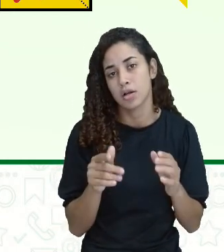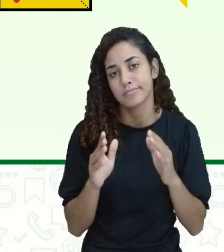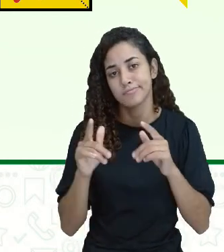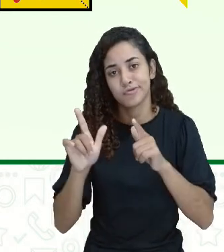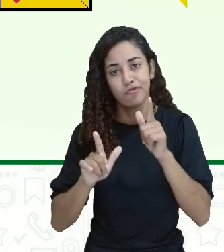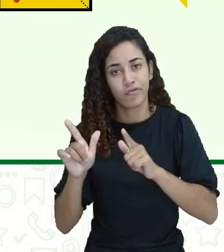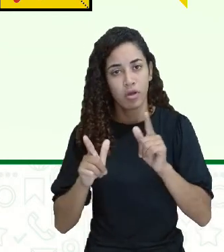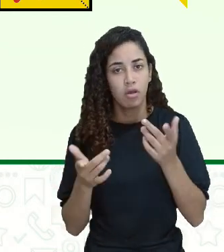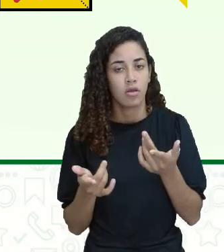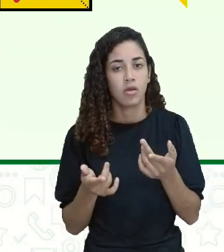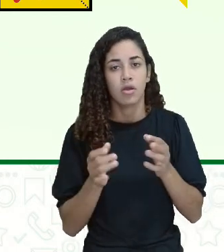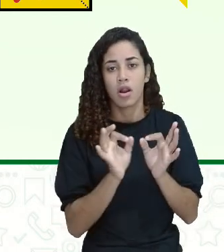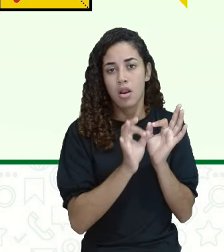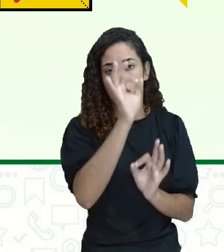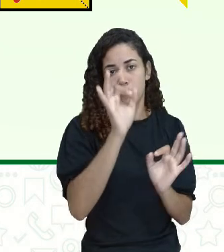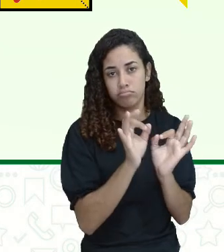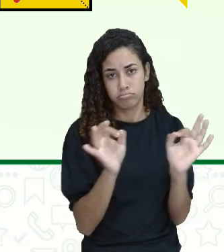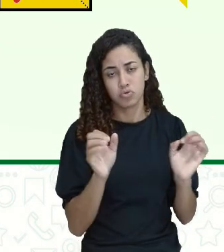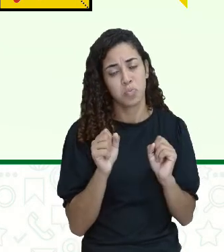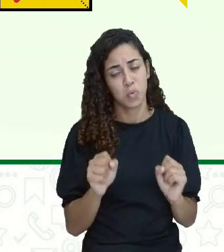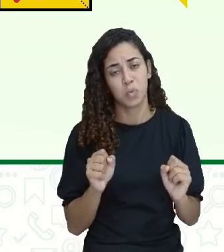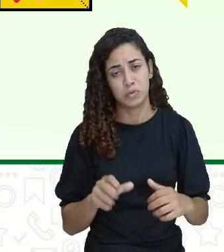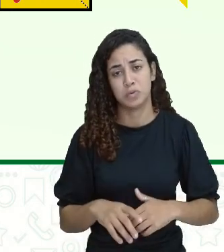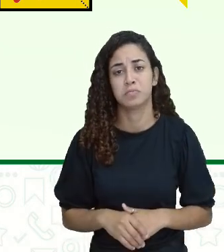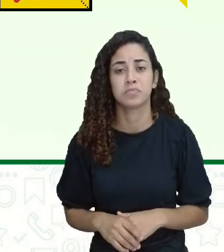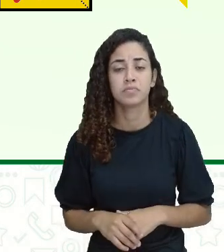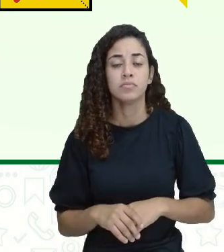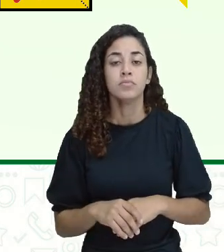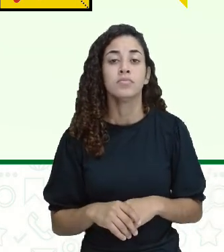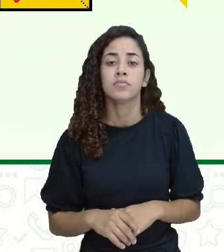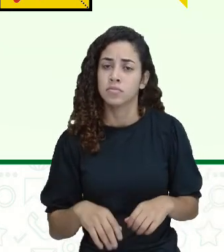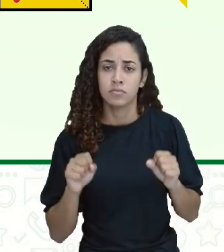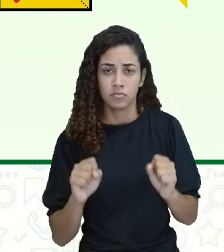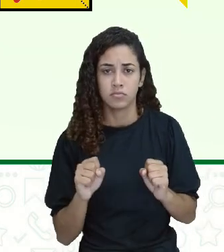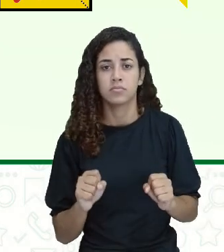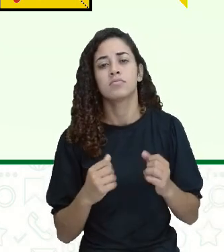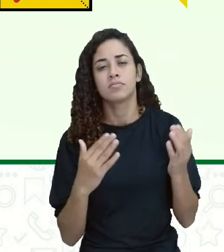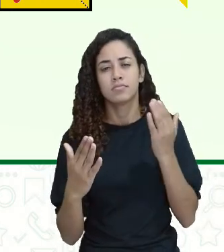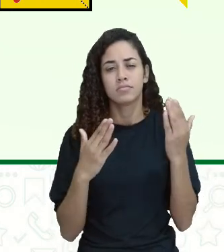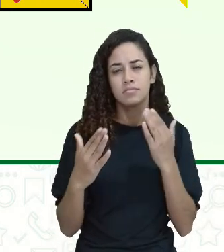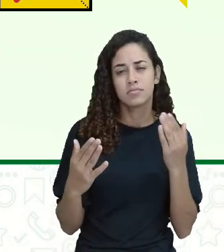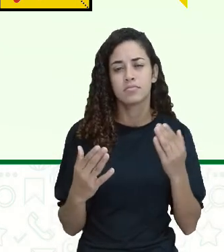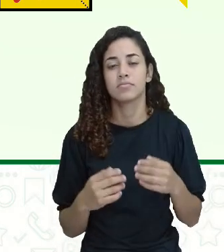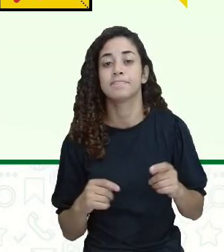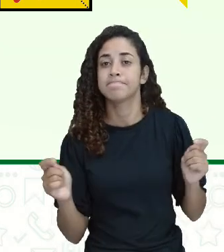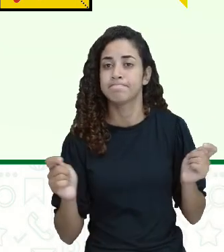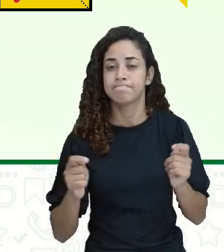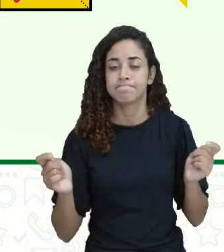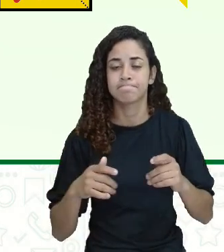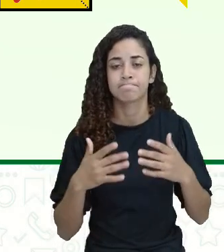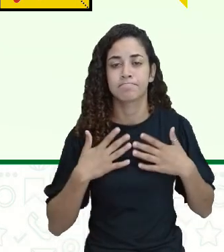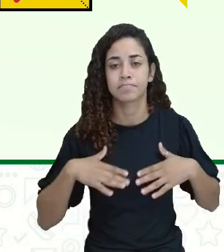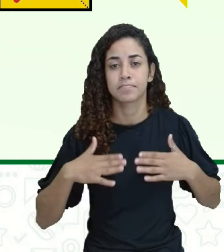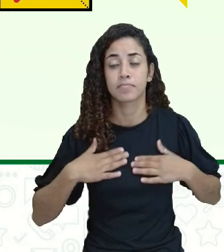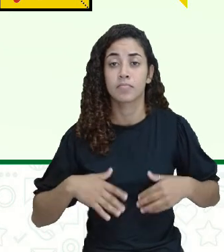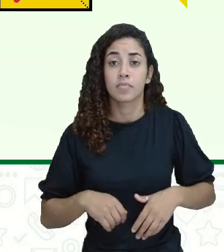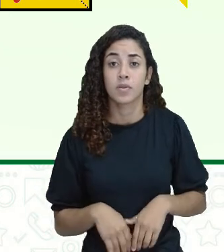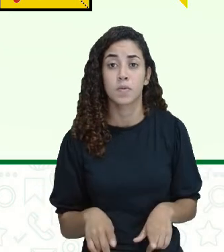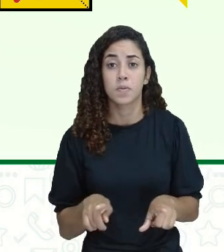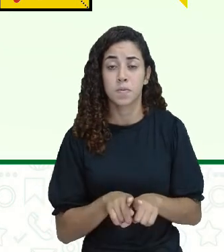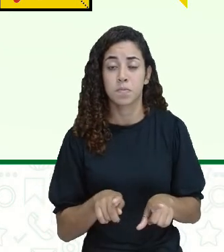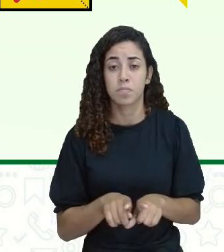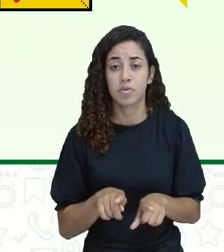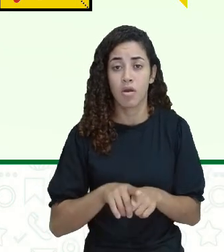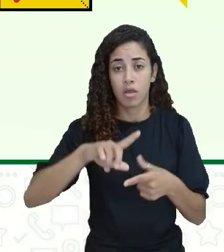pela altura você calcula, tá? Então, você compara essa área tranquilamente. Os retângulos, né? As figuras